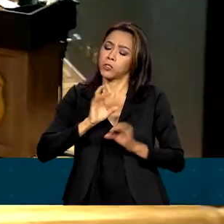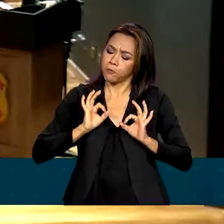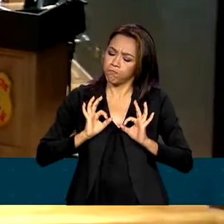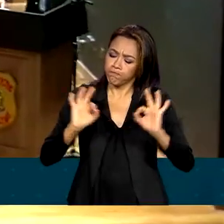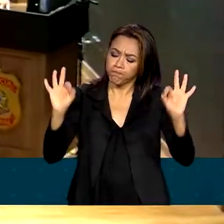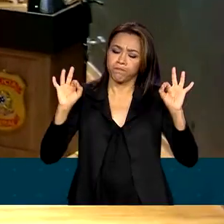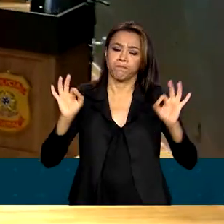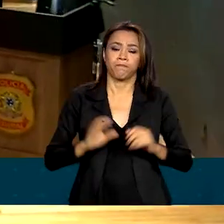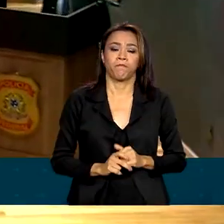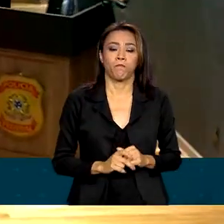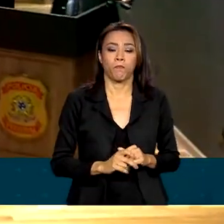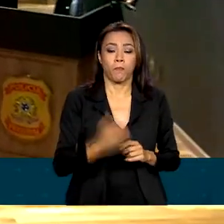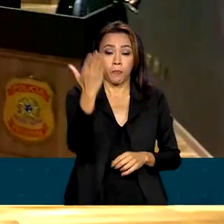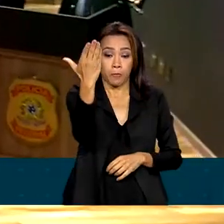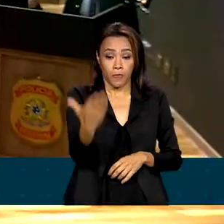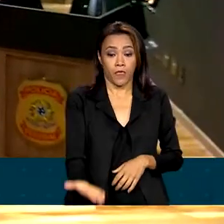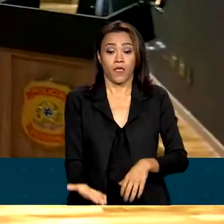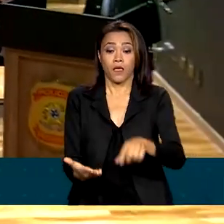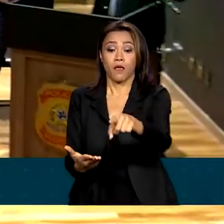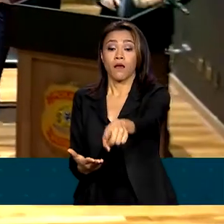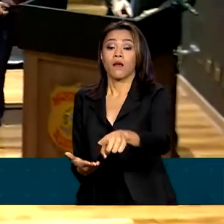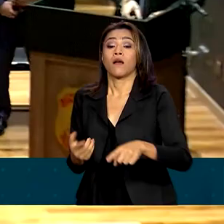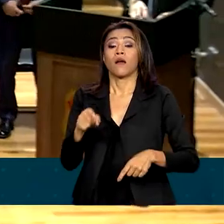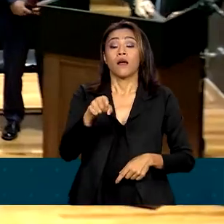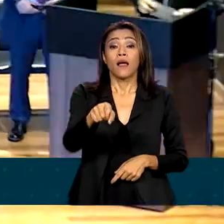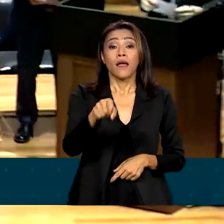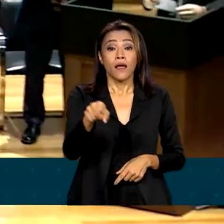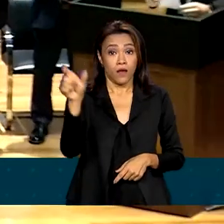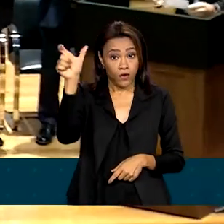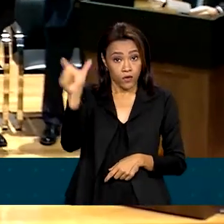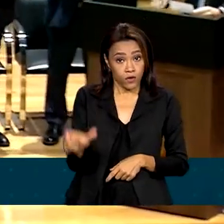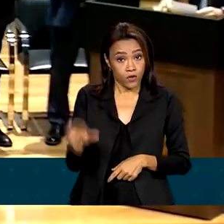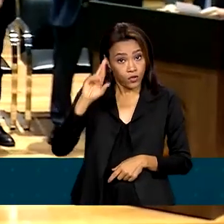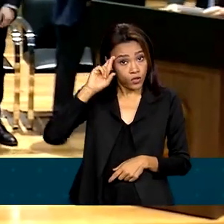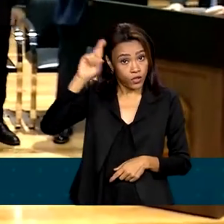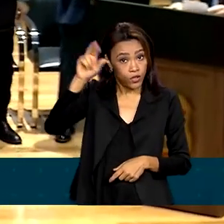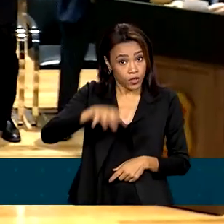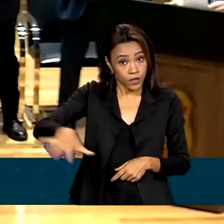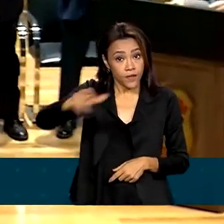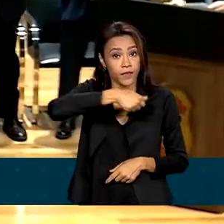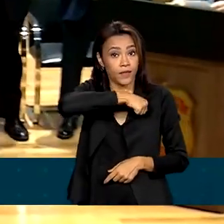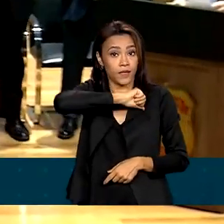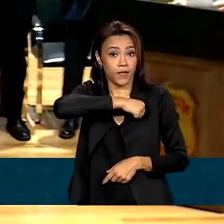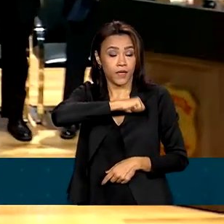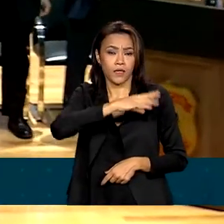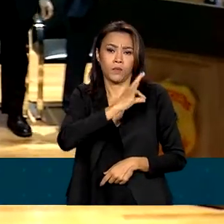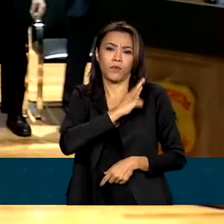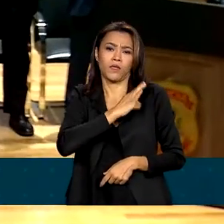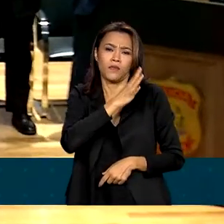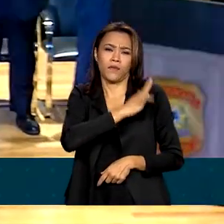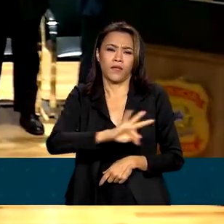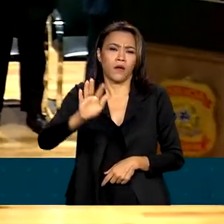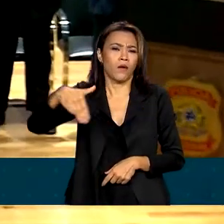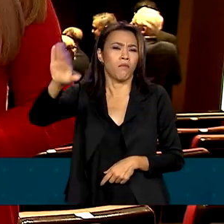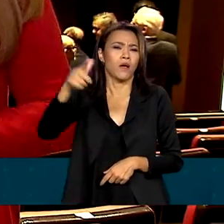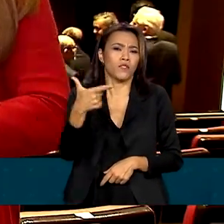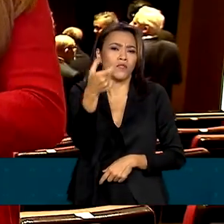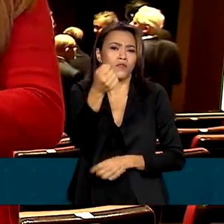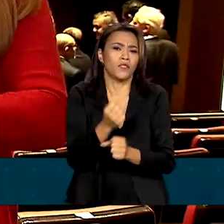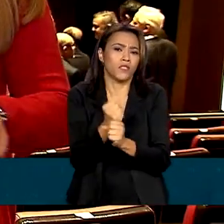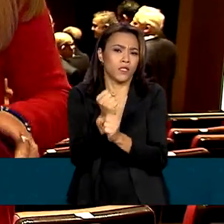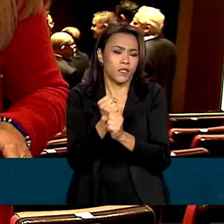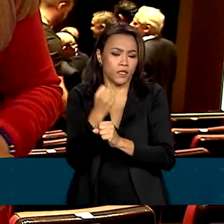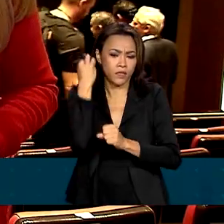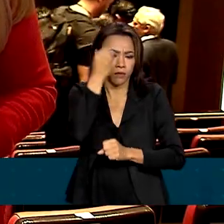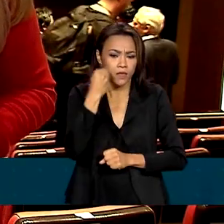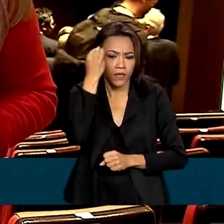adequada. Andrei Augusto Passos Rodrigues é delegado da Polícia Federal há mais de 20 anos. Passou